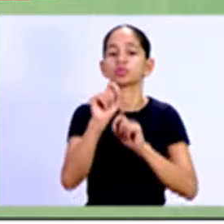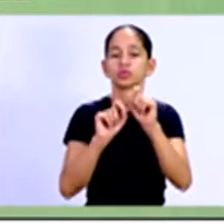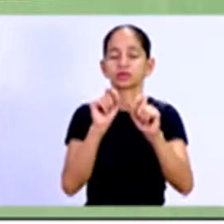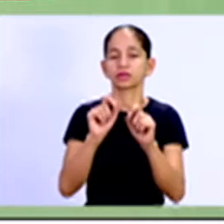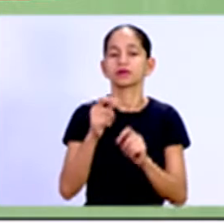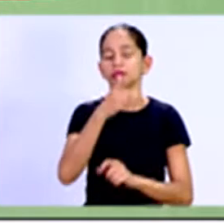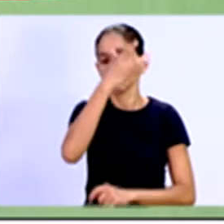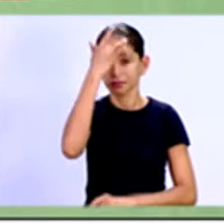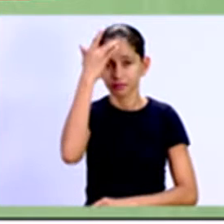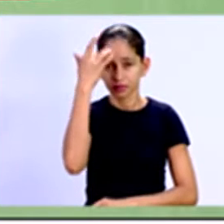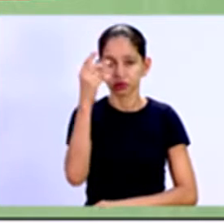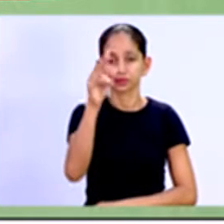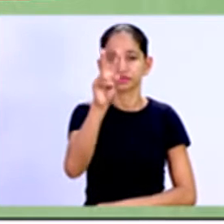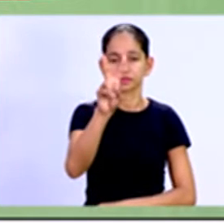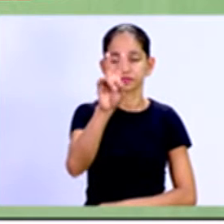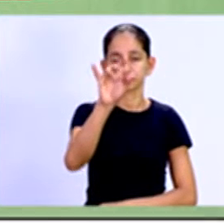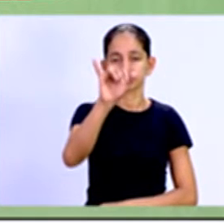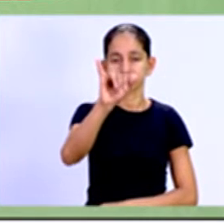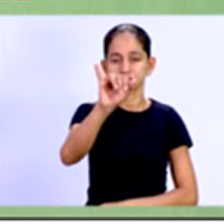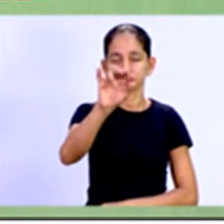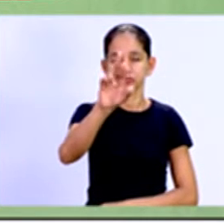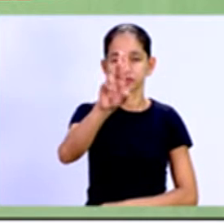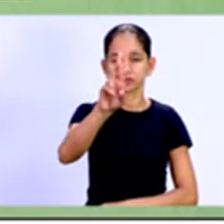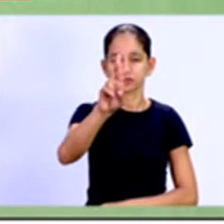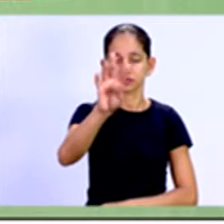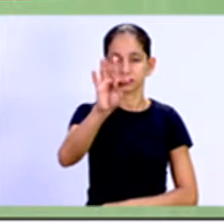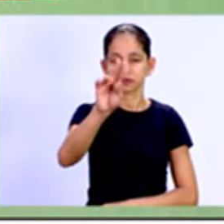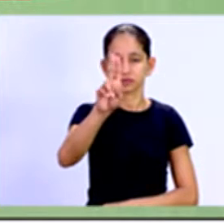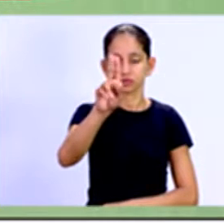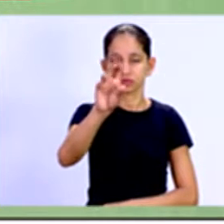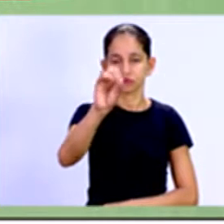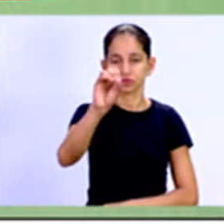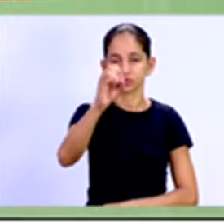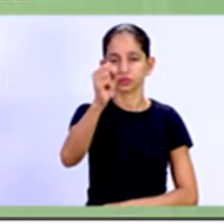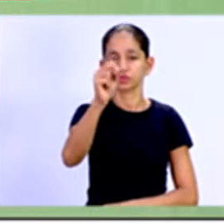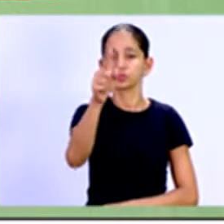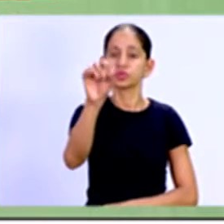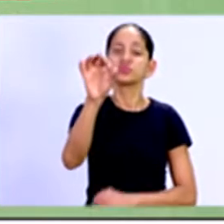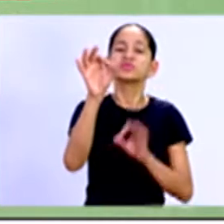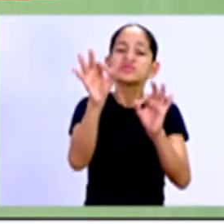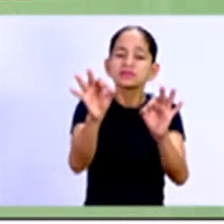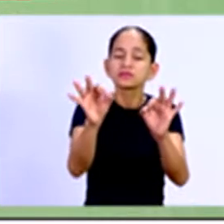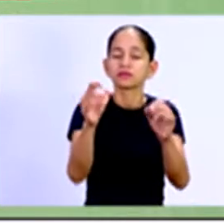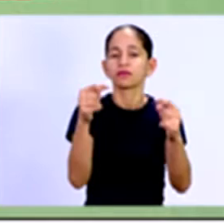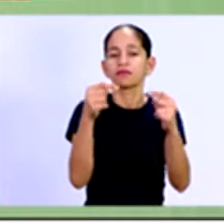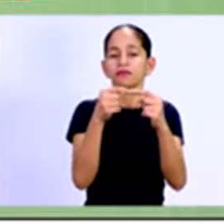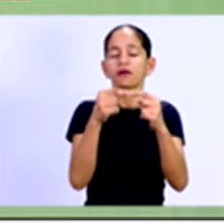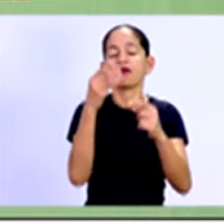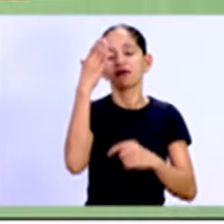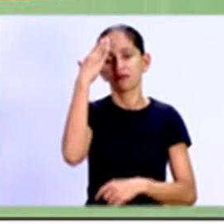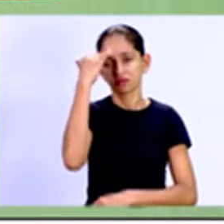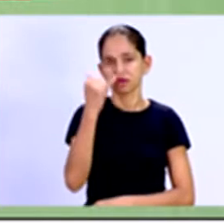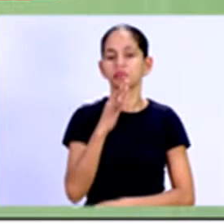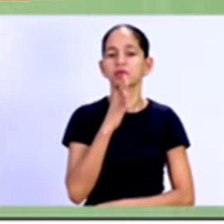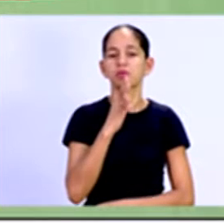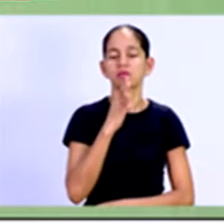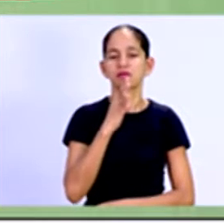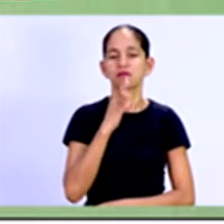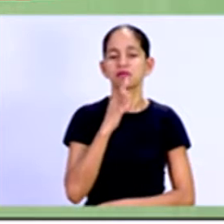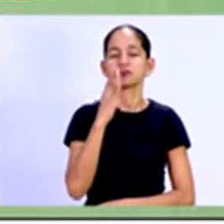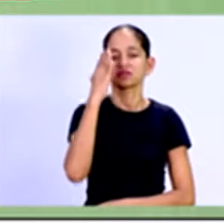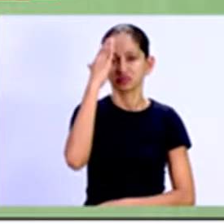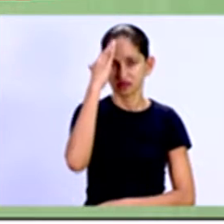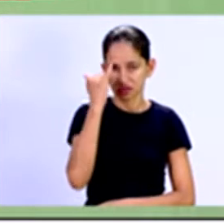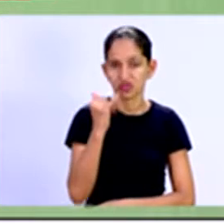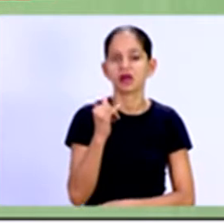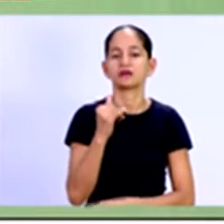homem virtuoso, ele vai saber tomar suas ações a partir de um conceito de sabedoria, e o vício ele vai a